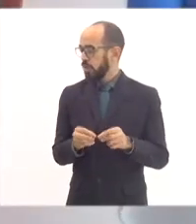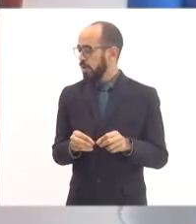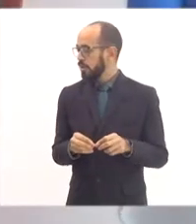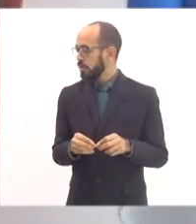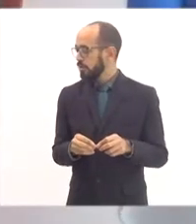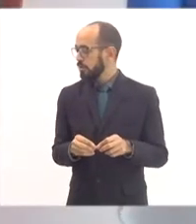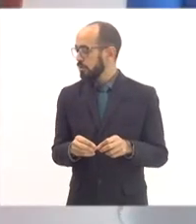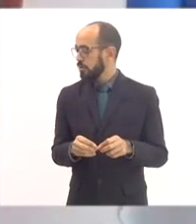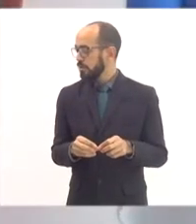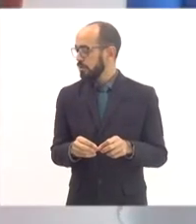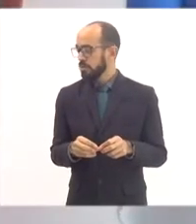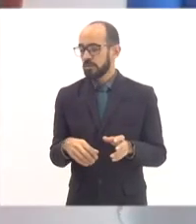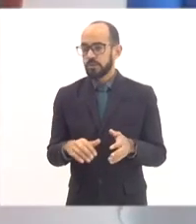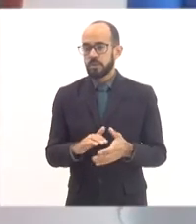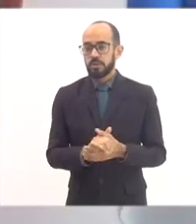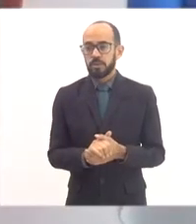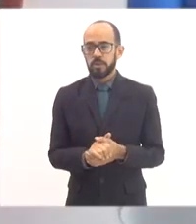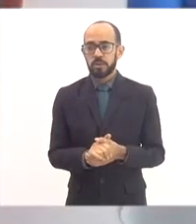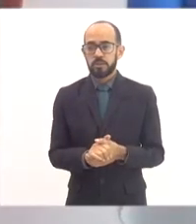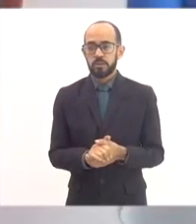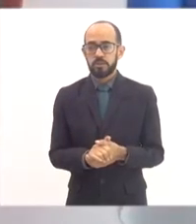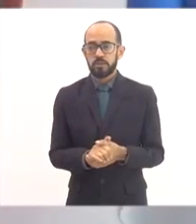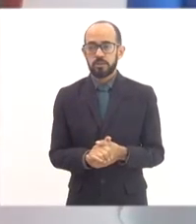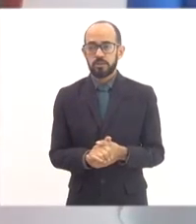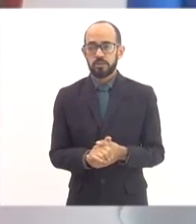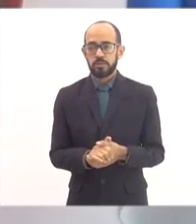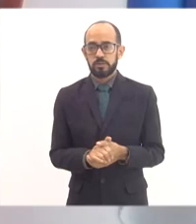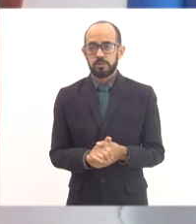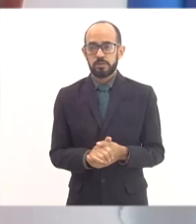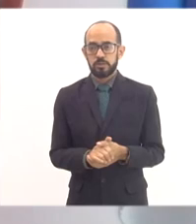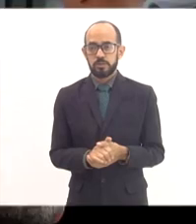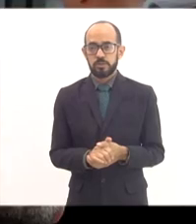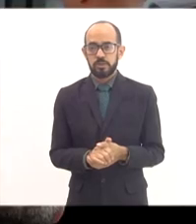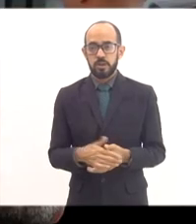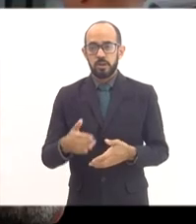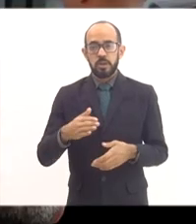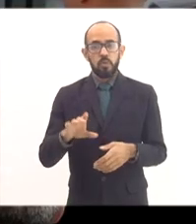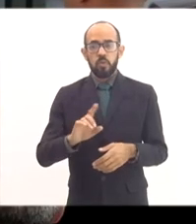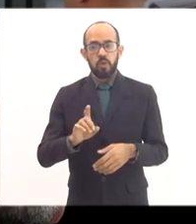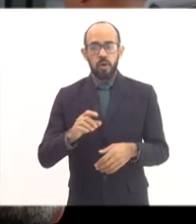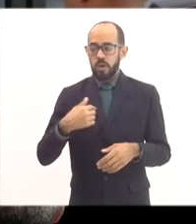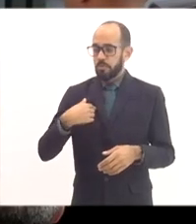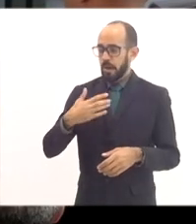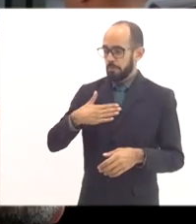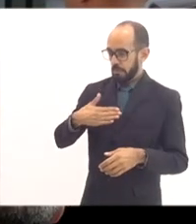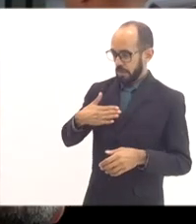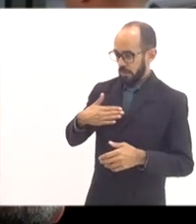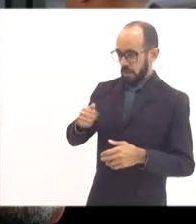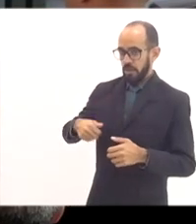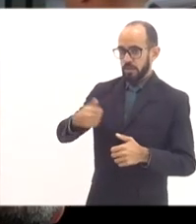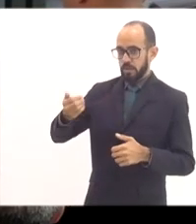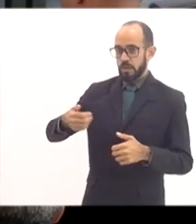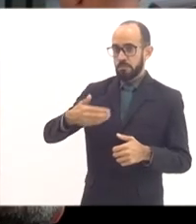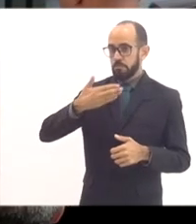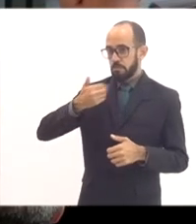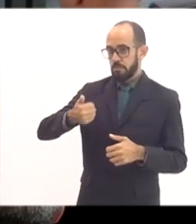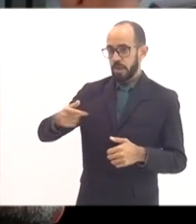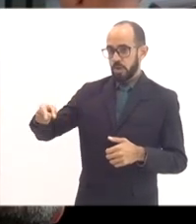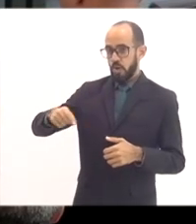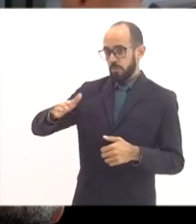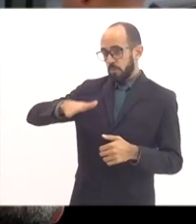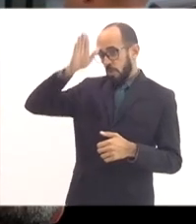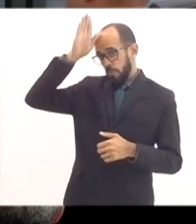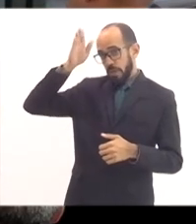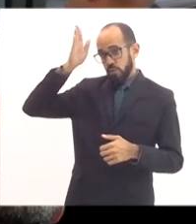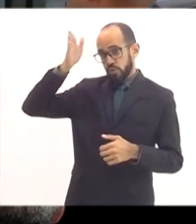para o Corpo de Bombeiros. Prefiro que passe. E é isso que eu ia falar. Se a senhora quer fazer uso da palavra, não, ou passar para o Corpo de Bombeiros. Eu prefiro que passe a palavra ao Corpo de